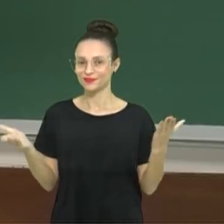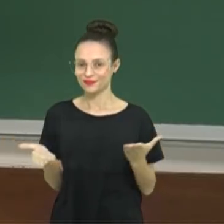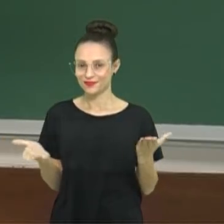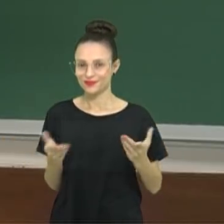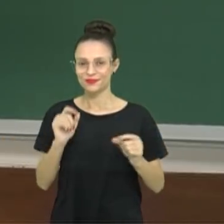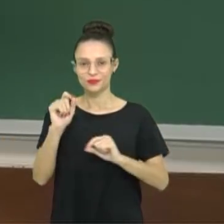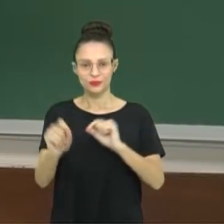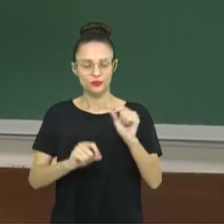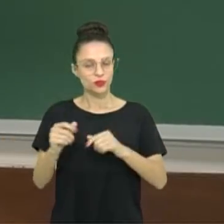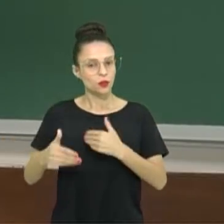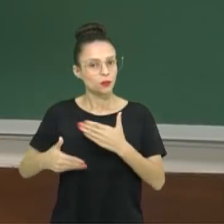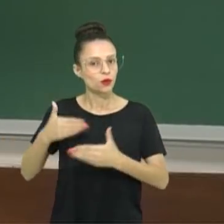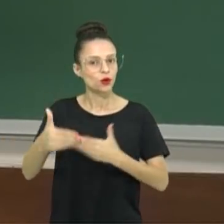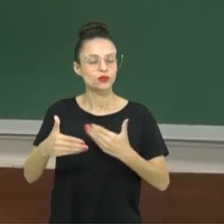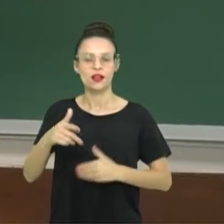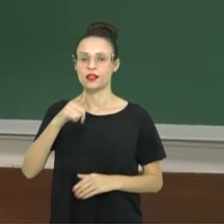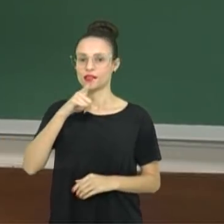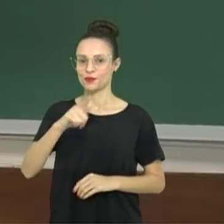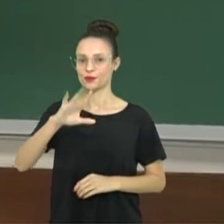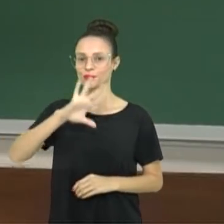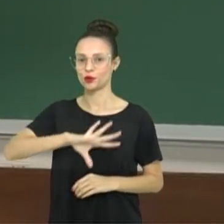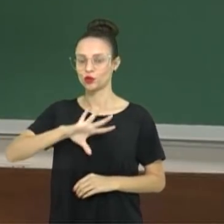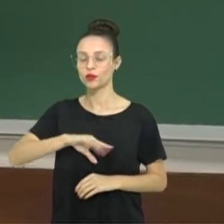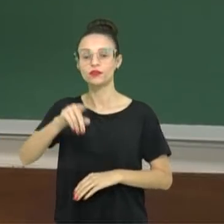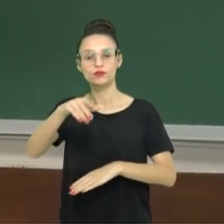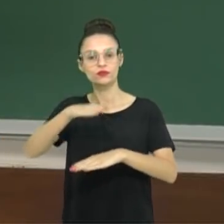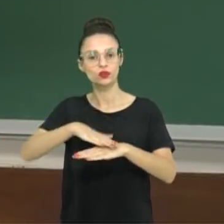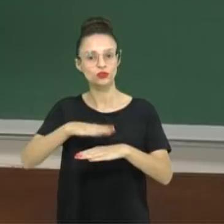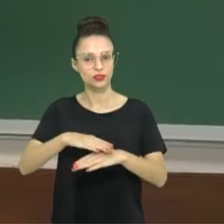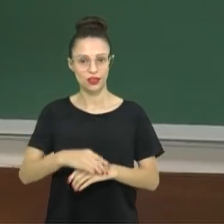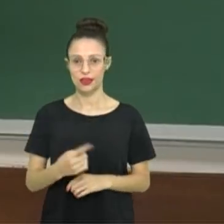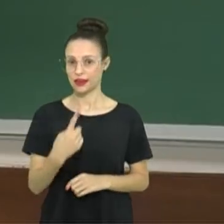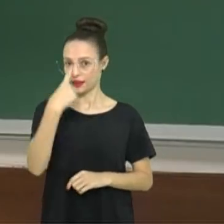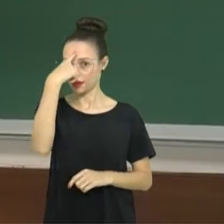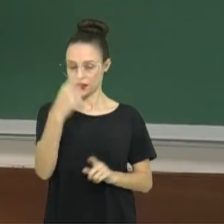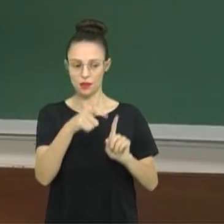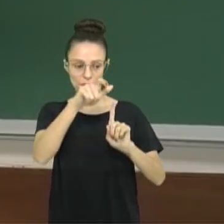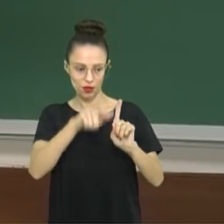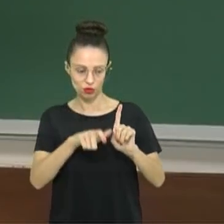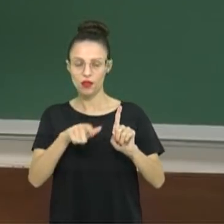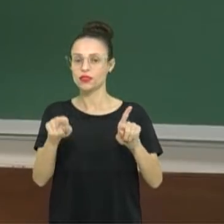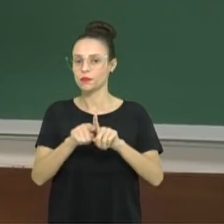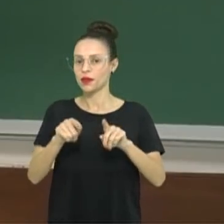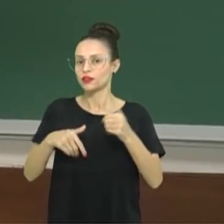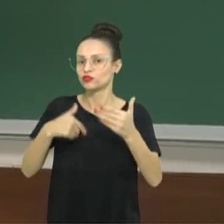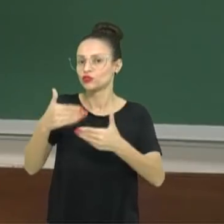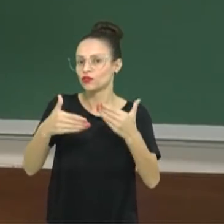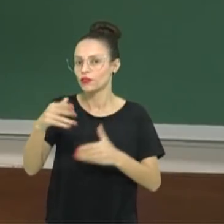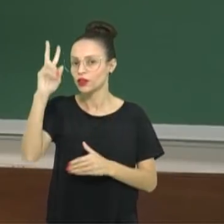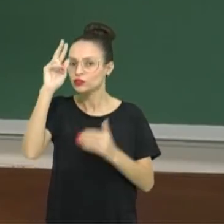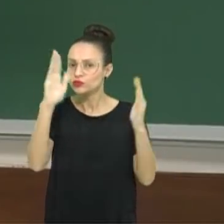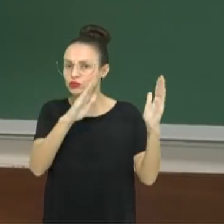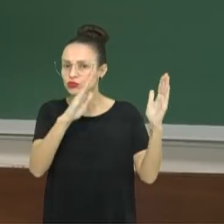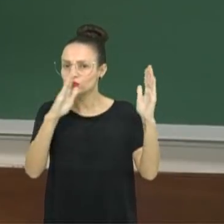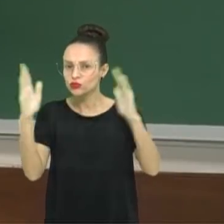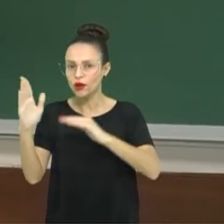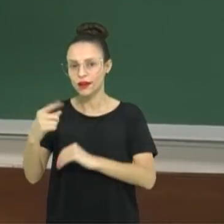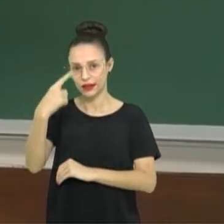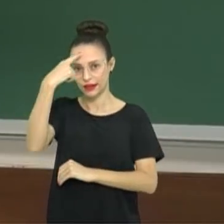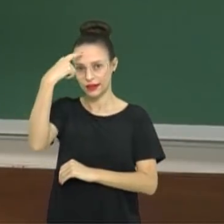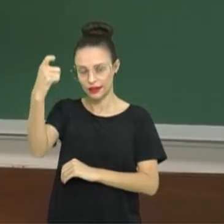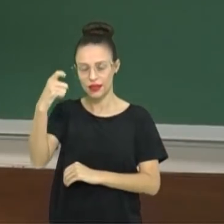Agora é o processo de língua portuguesa, criar mais um personagem e desenvolver a história. Criar,